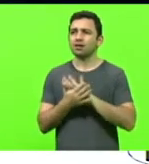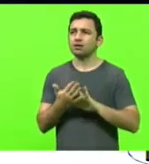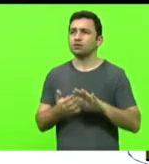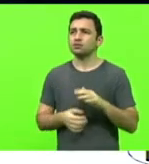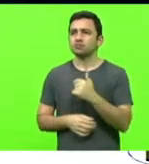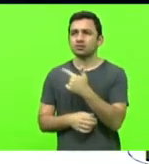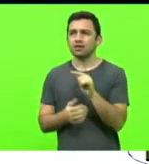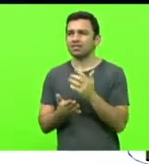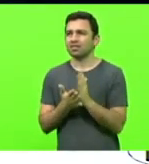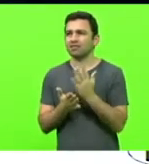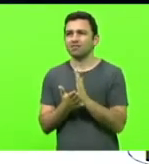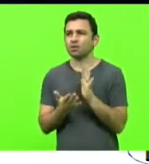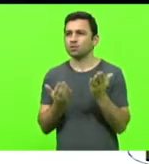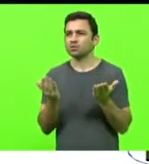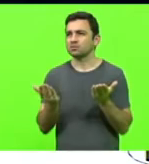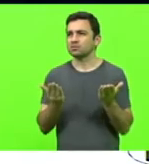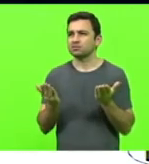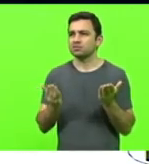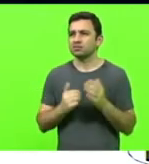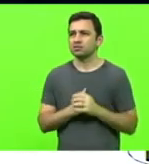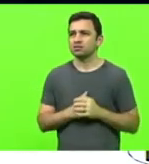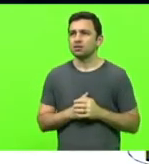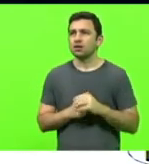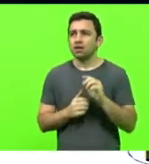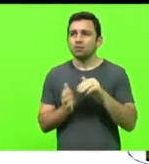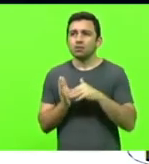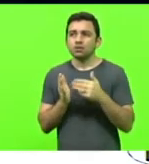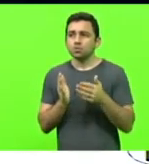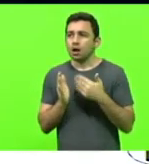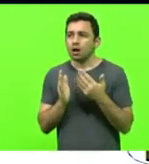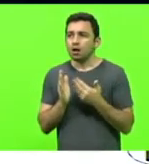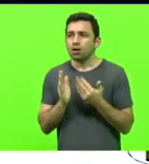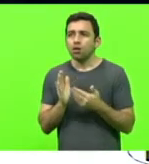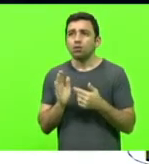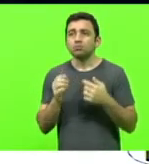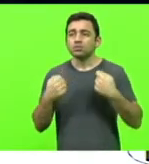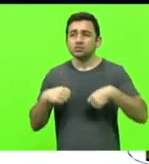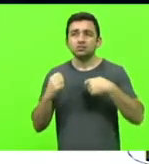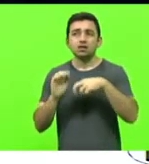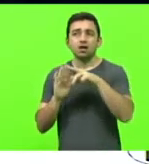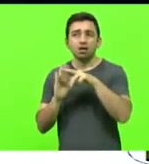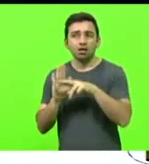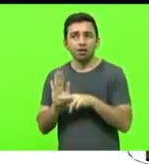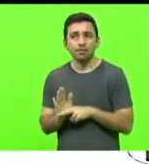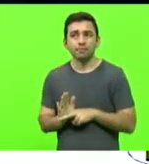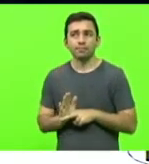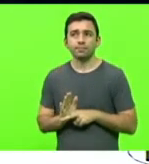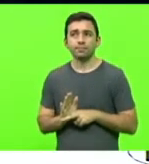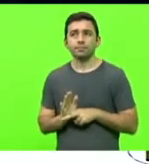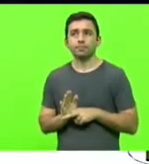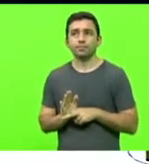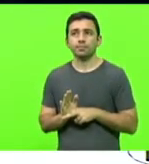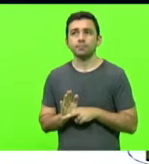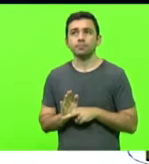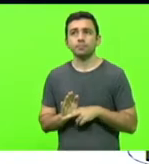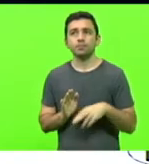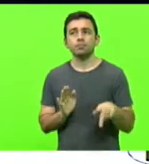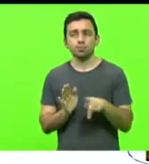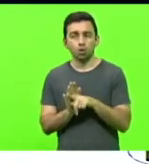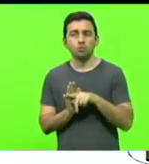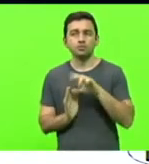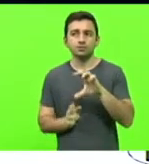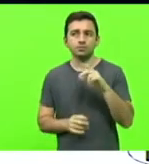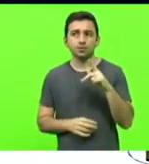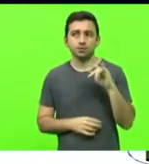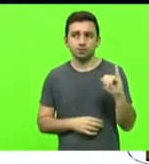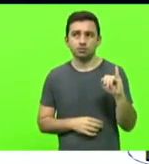ver com licitação, nada. É um manual de procedimento que foi aprovado aqui pelos membros da CPI,